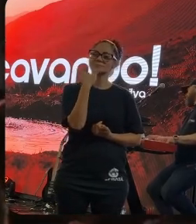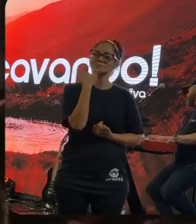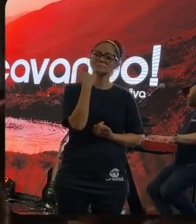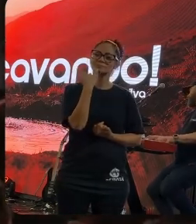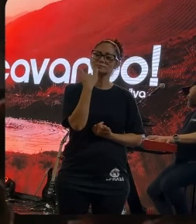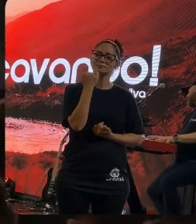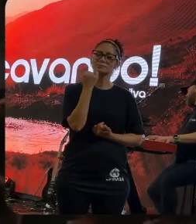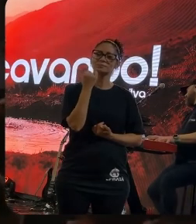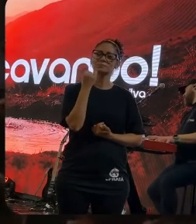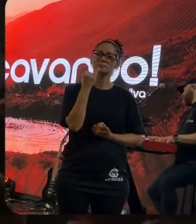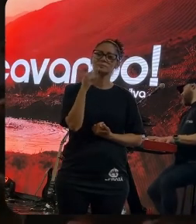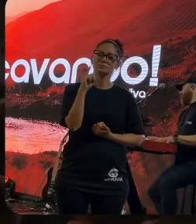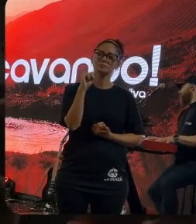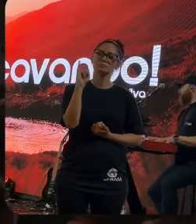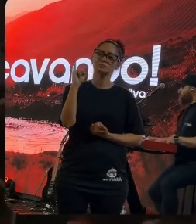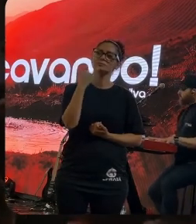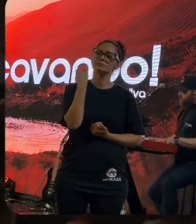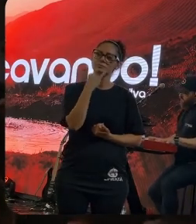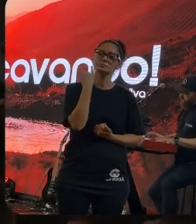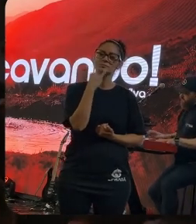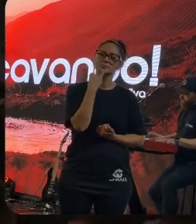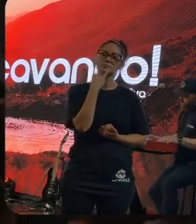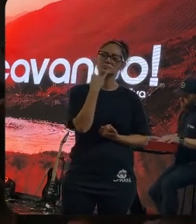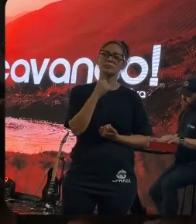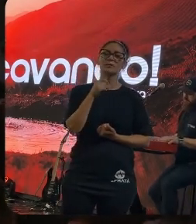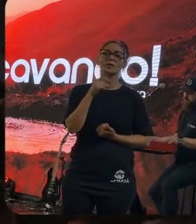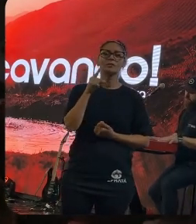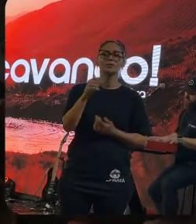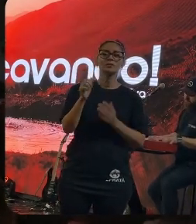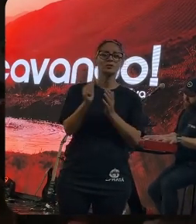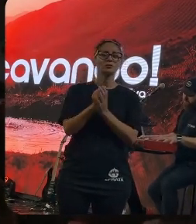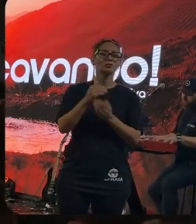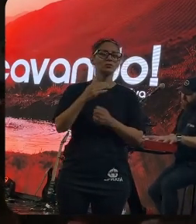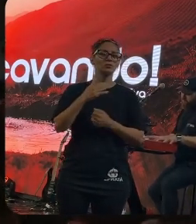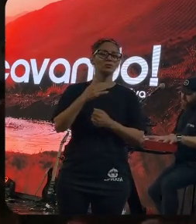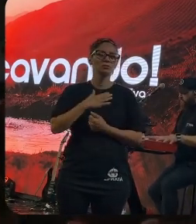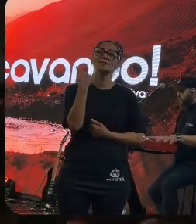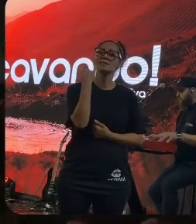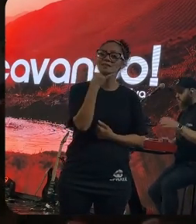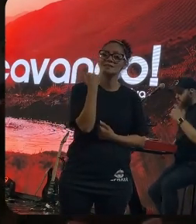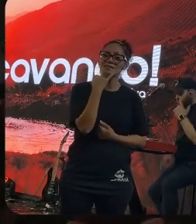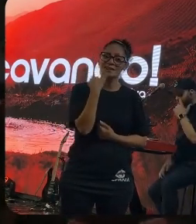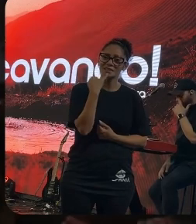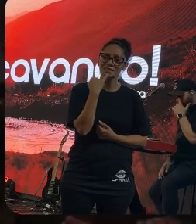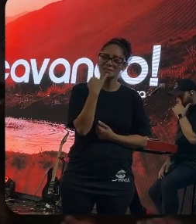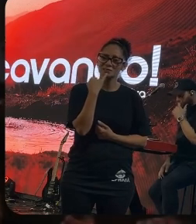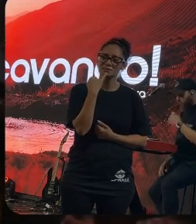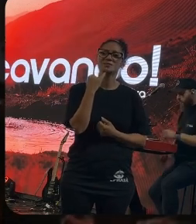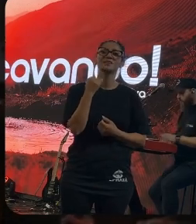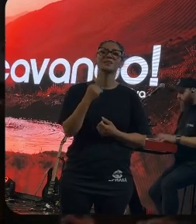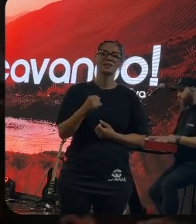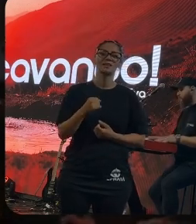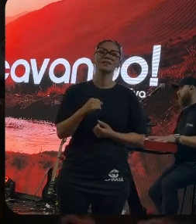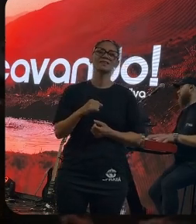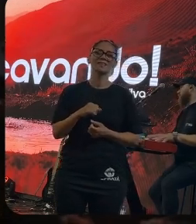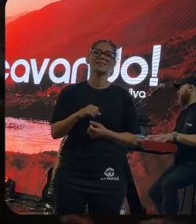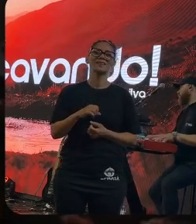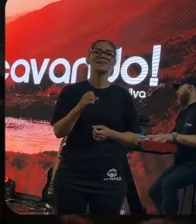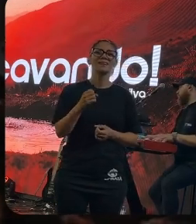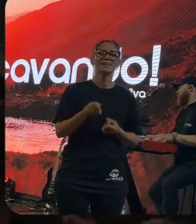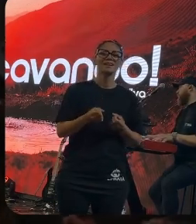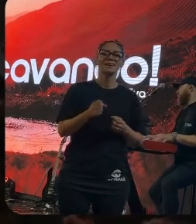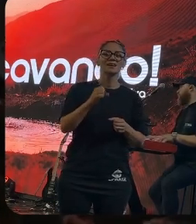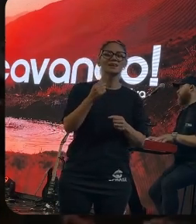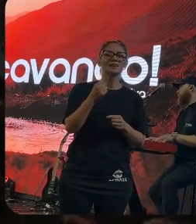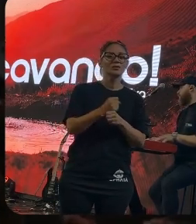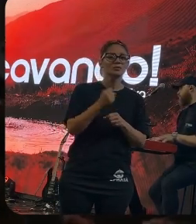Você ainda está comigo? Isaac formou lavoura, diz o texto. Ele acreditou quando todo mundo disse que não ia